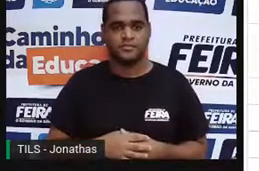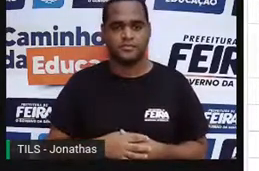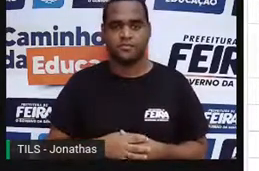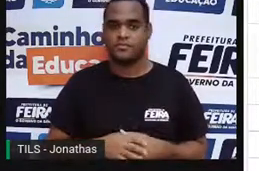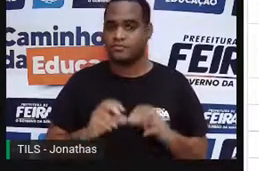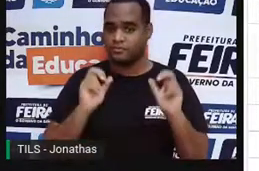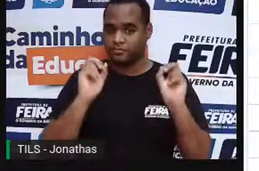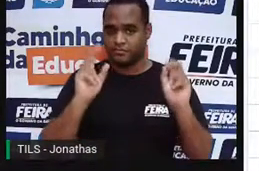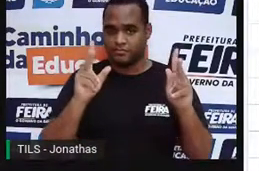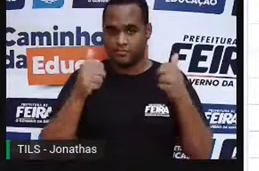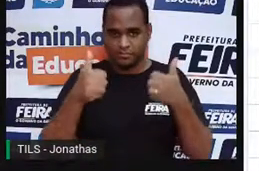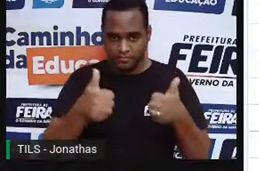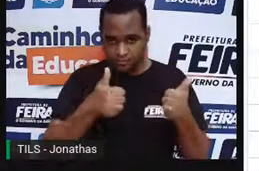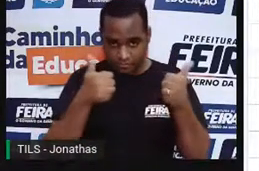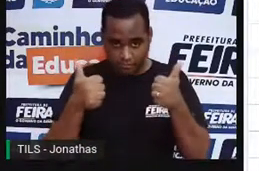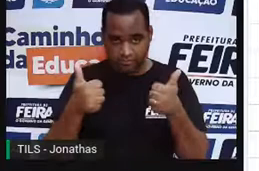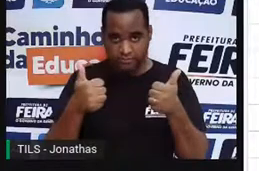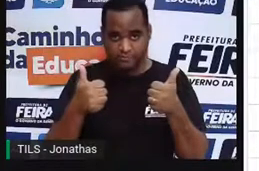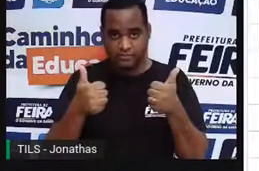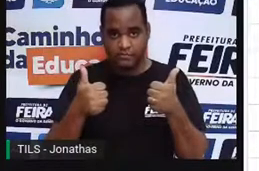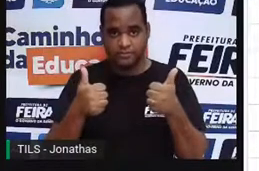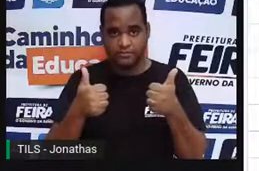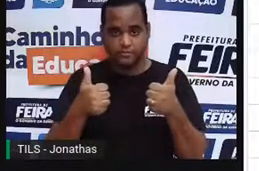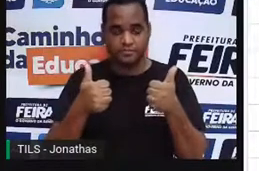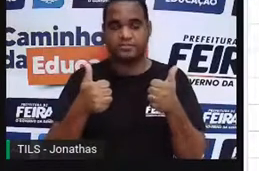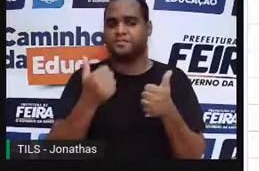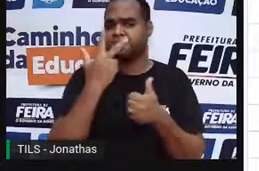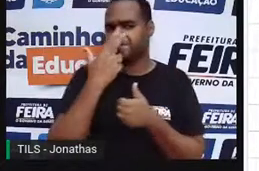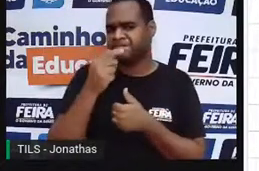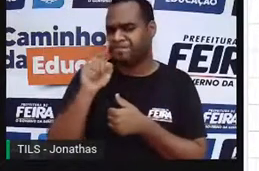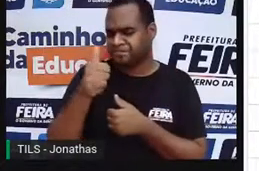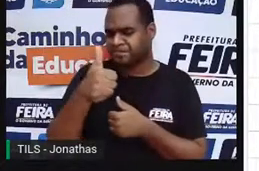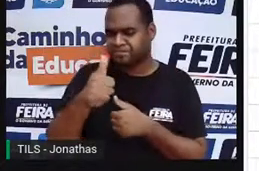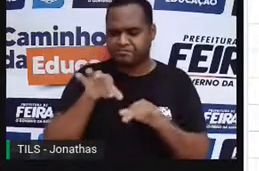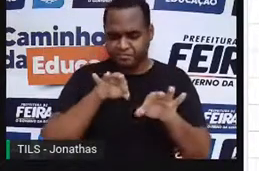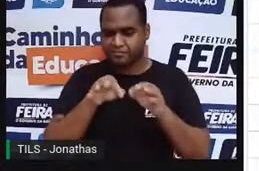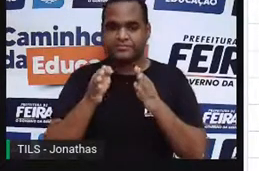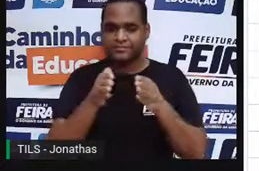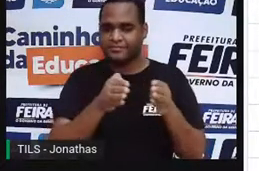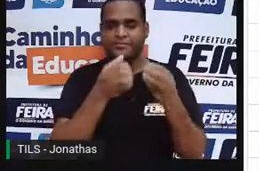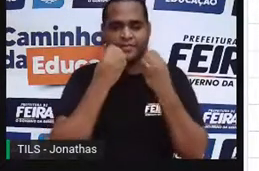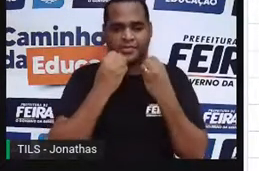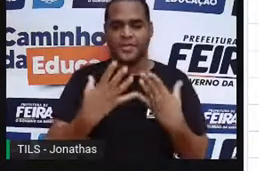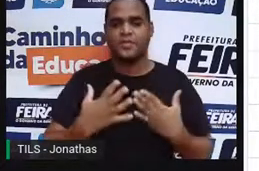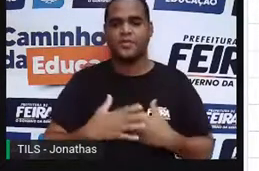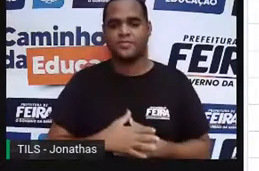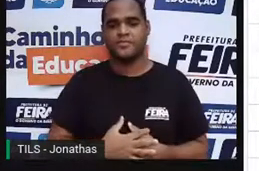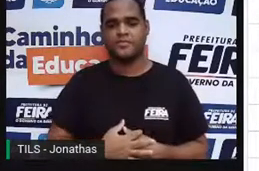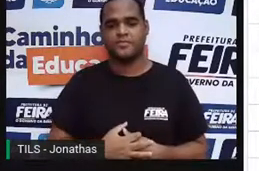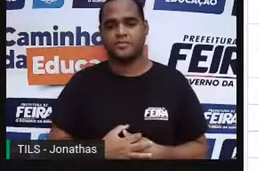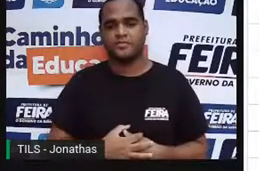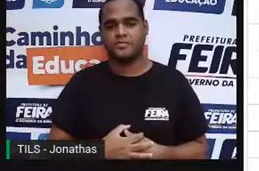e Pronto acho que assim ficou meio organizadinho certo